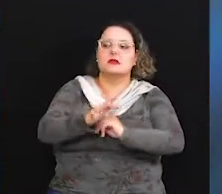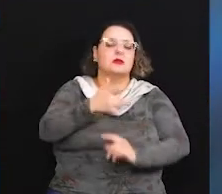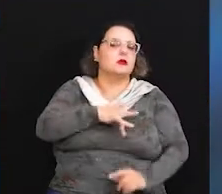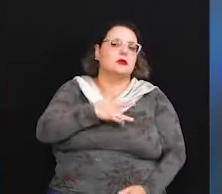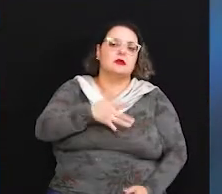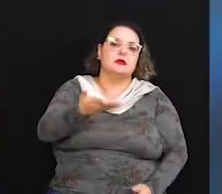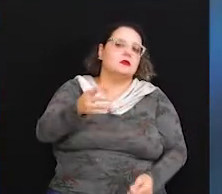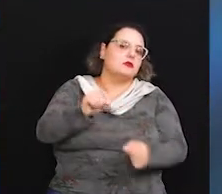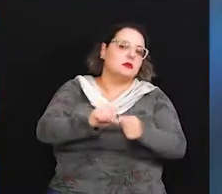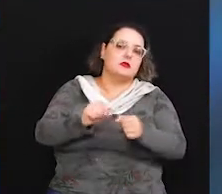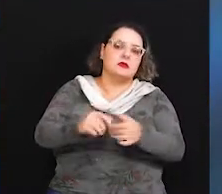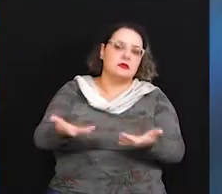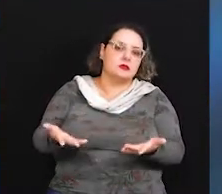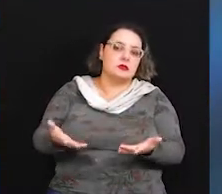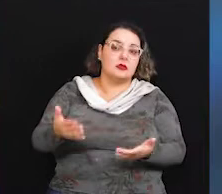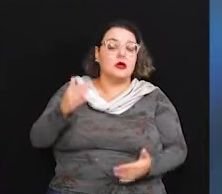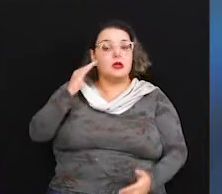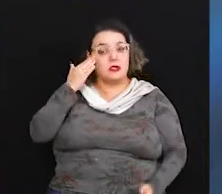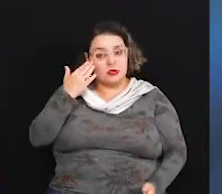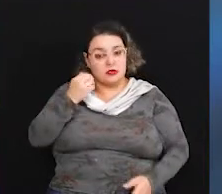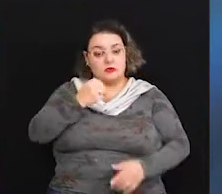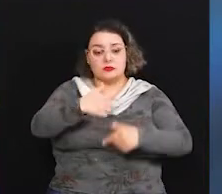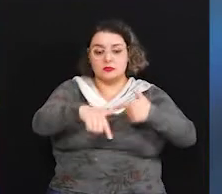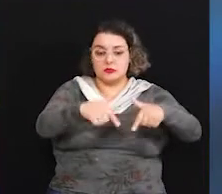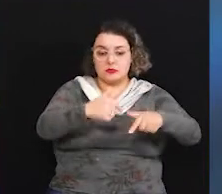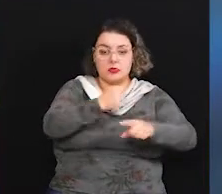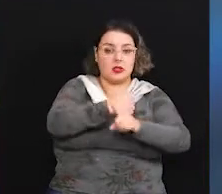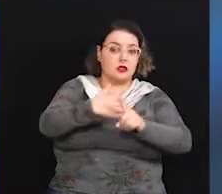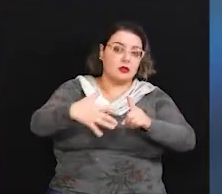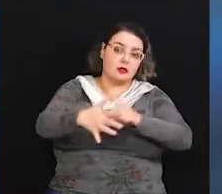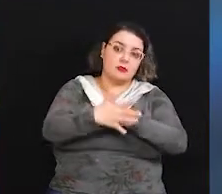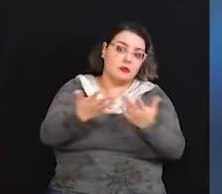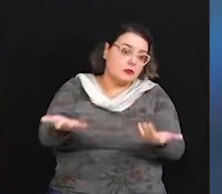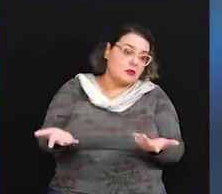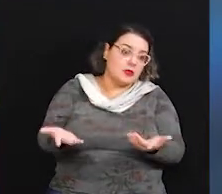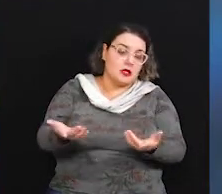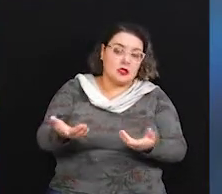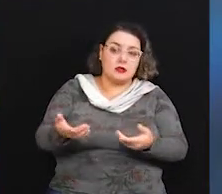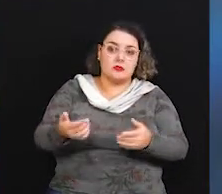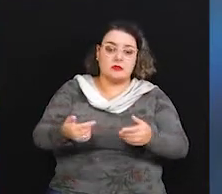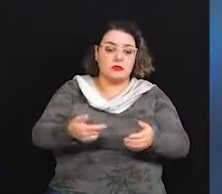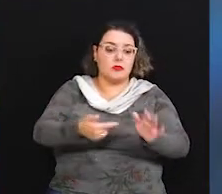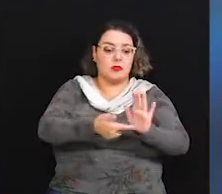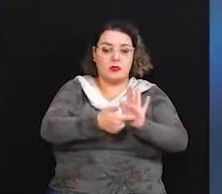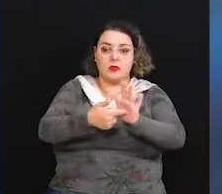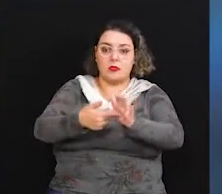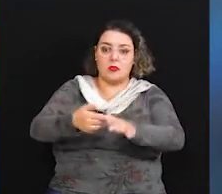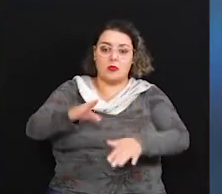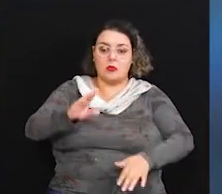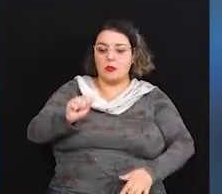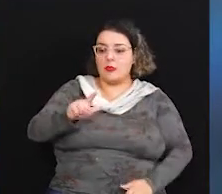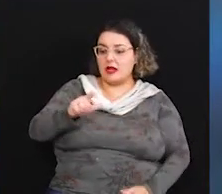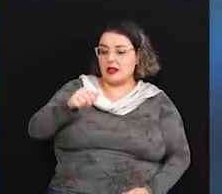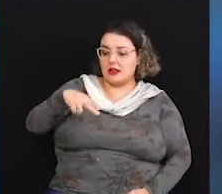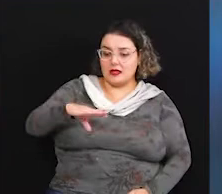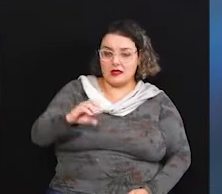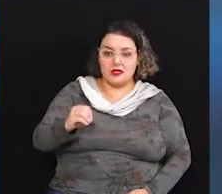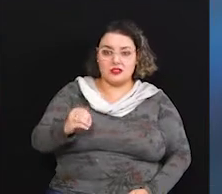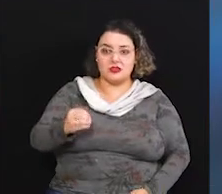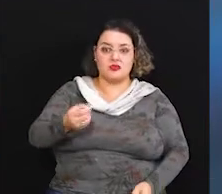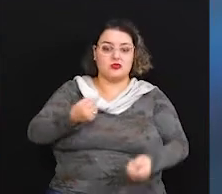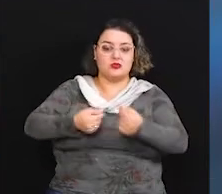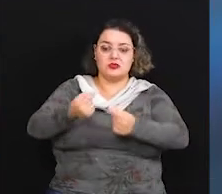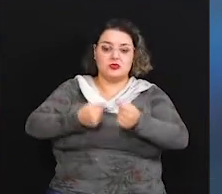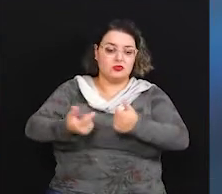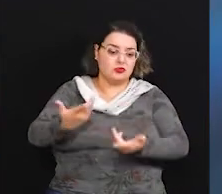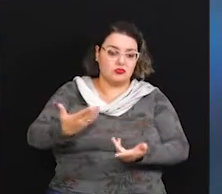coitada, que está lá fazendo. Ela entende muito bem do trabalho social, mas mostrar um balanço para ela, discutir um balanço, um fluxo